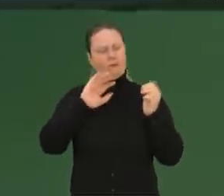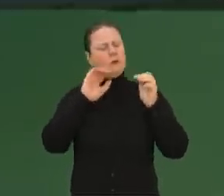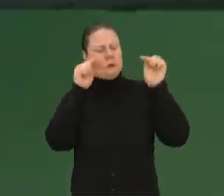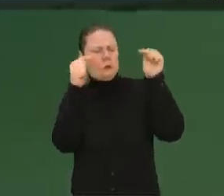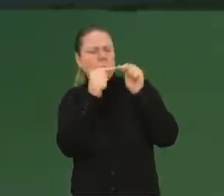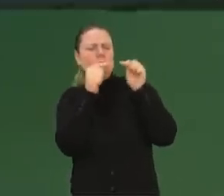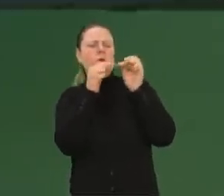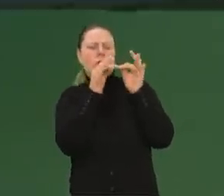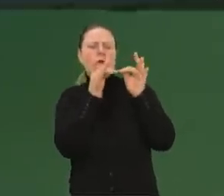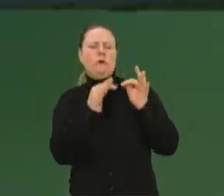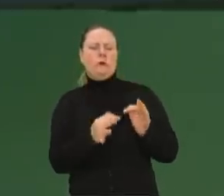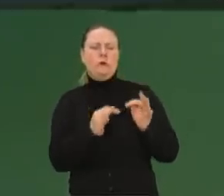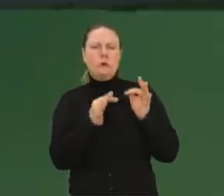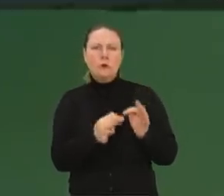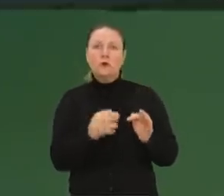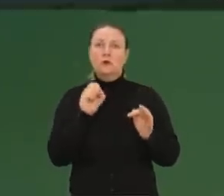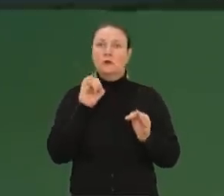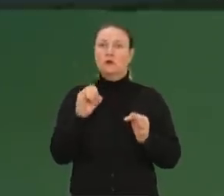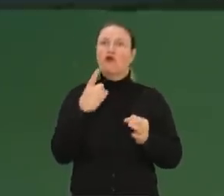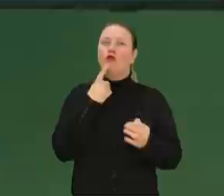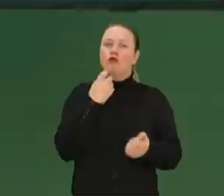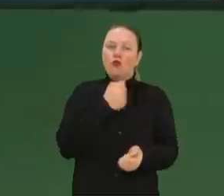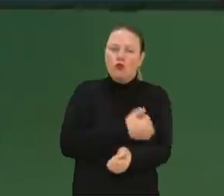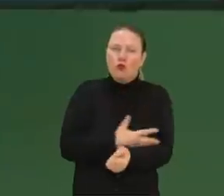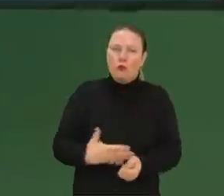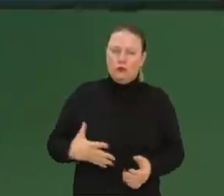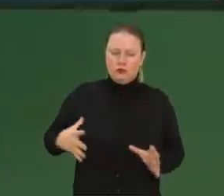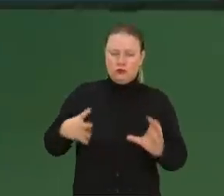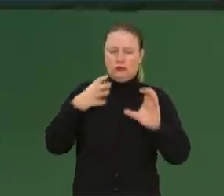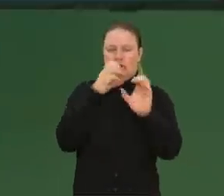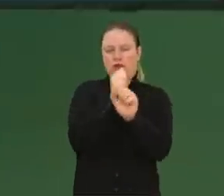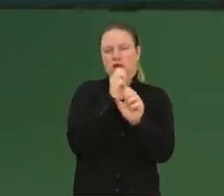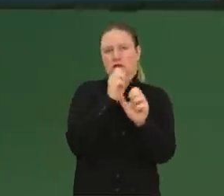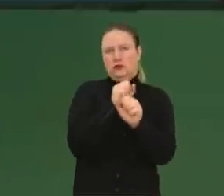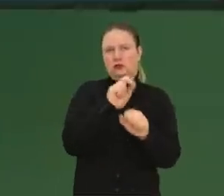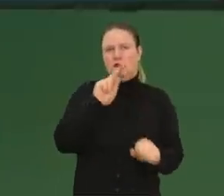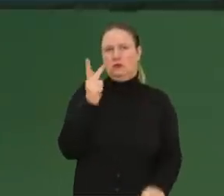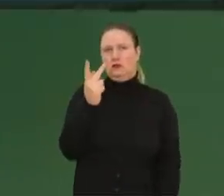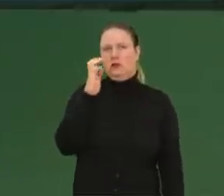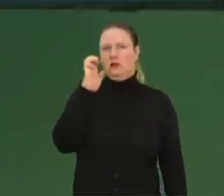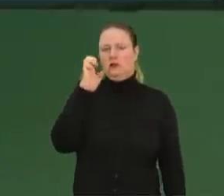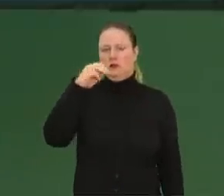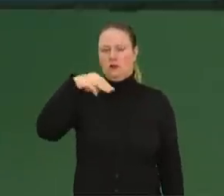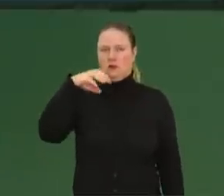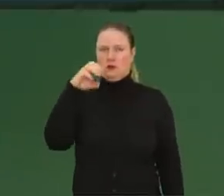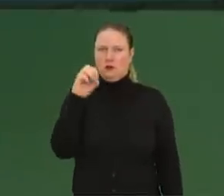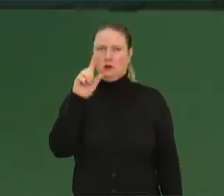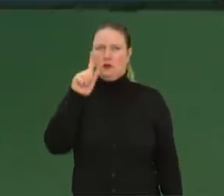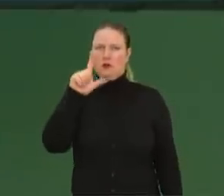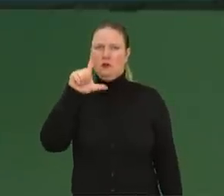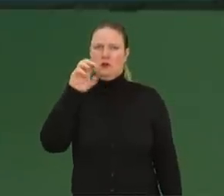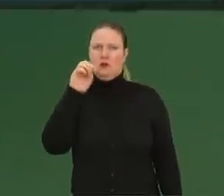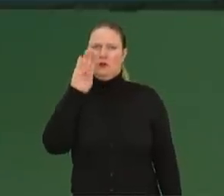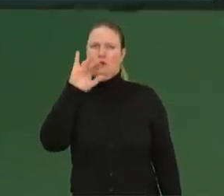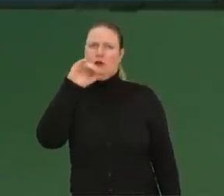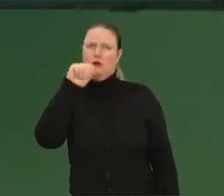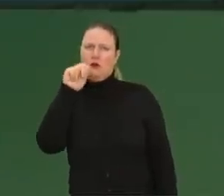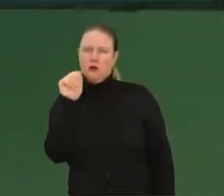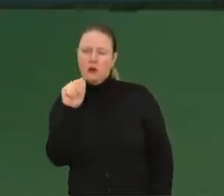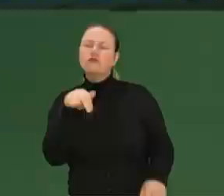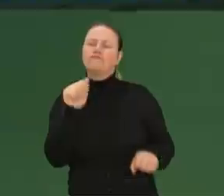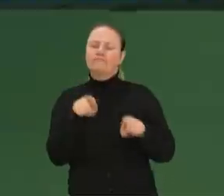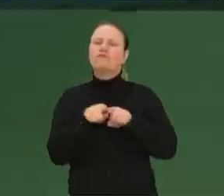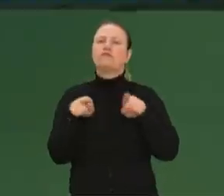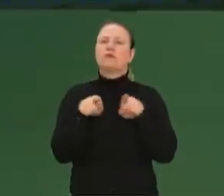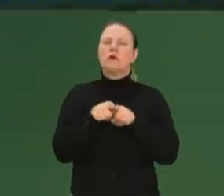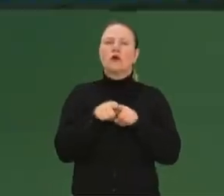adequado, tá? Se esses glóbulos vermelhos têm a quantidade de hemoglobina adequada no seu interior. Então, vai verificar